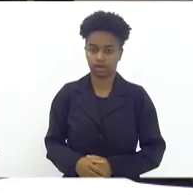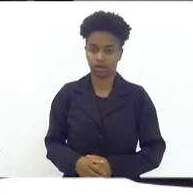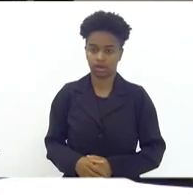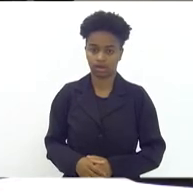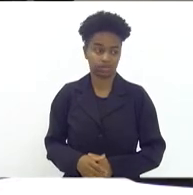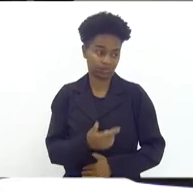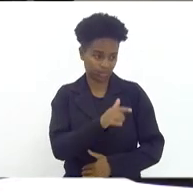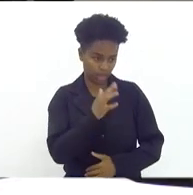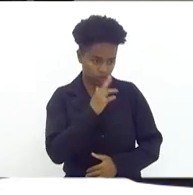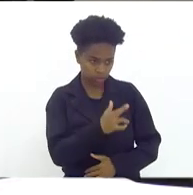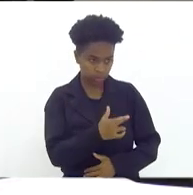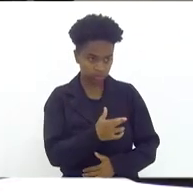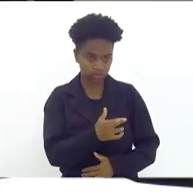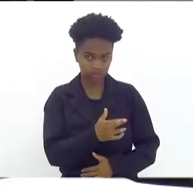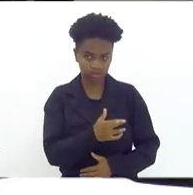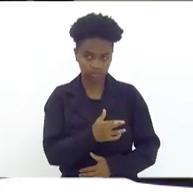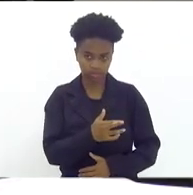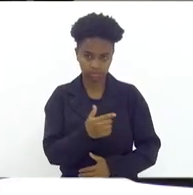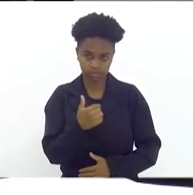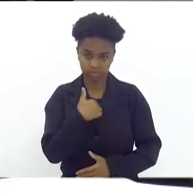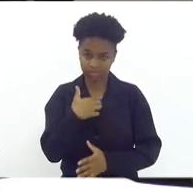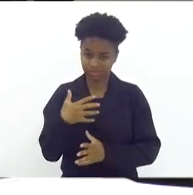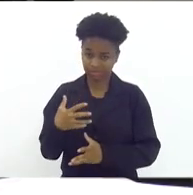nenhuma conta assim